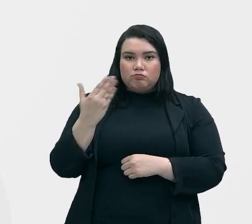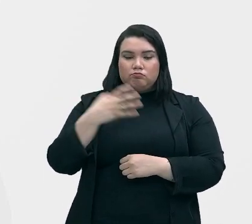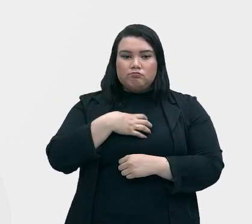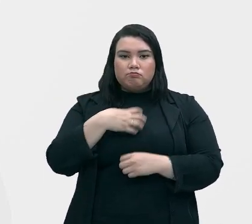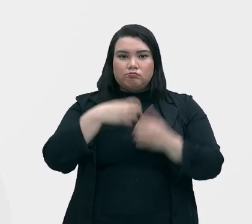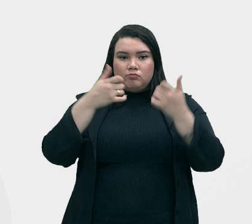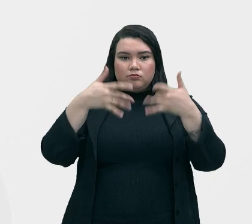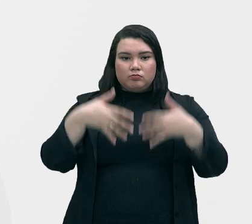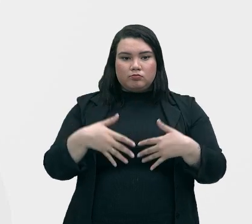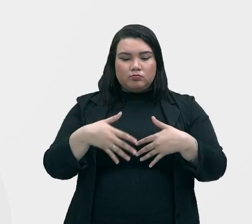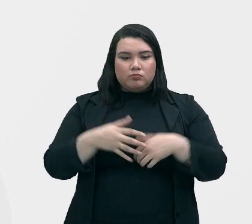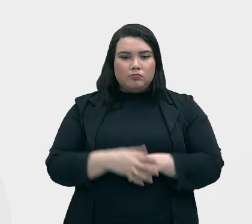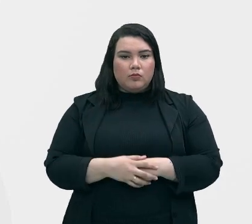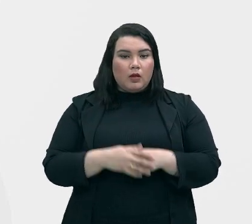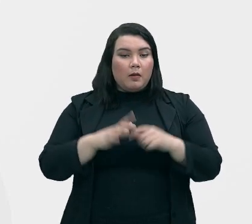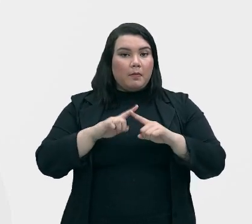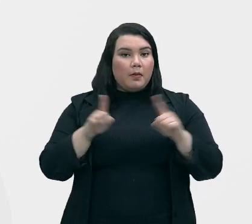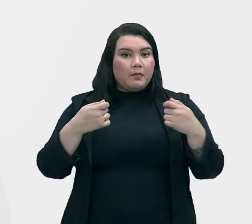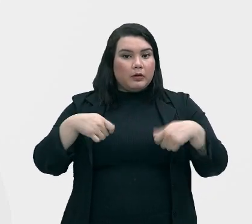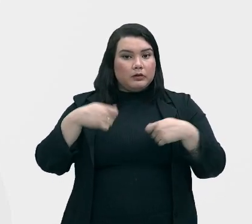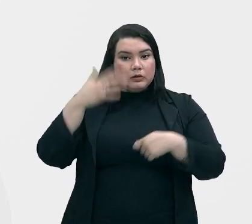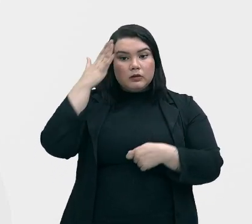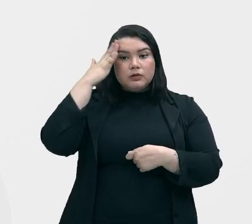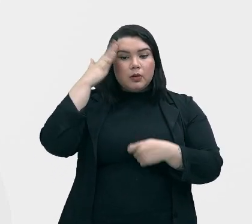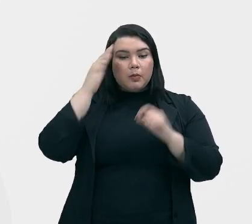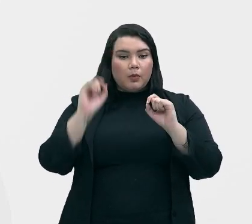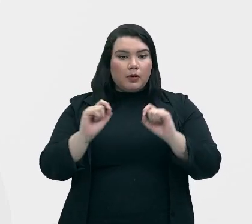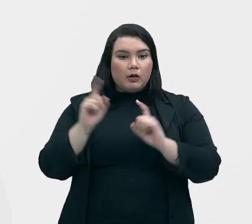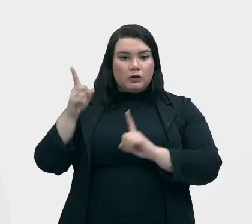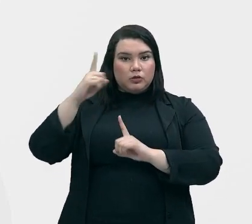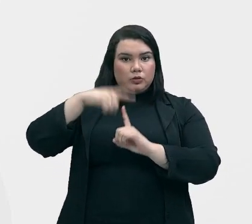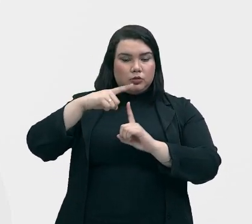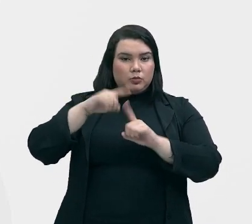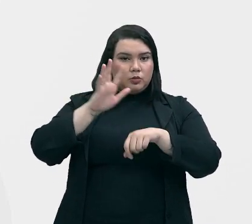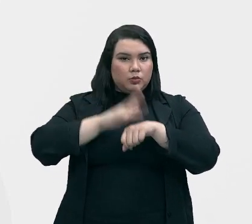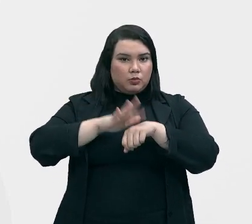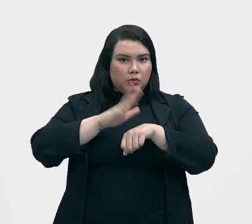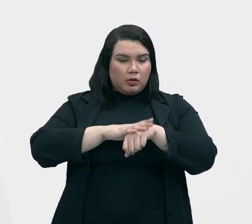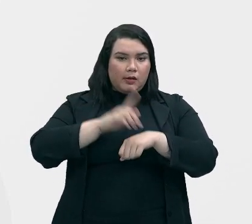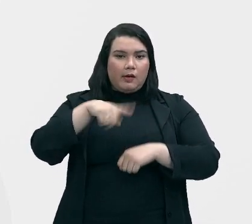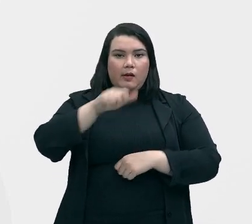O que a gente precisa saber é que a bronquite é uma doença